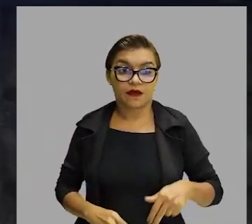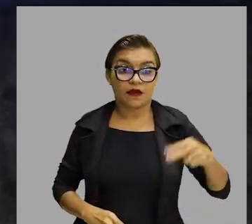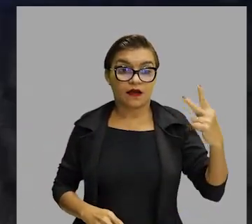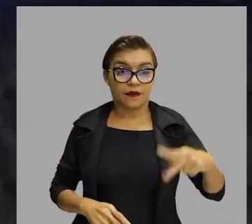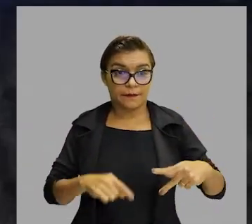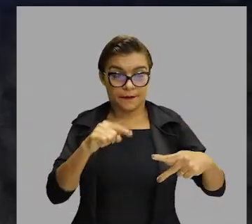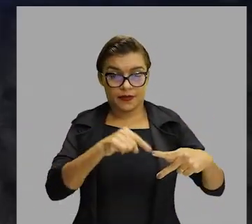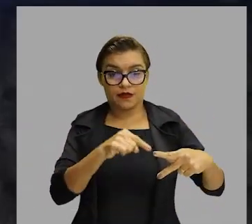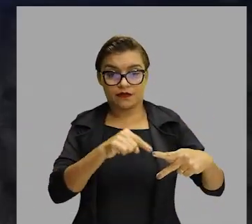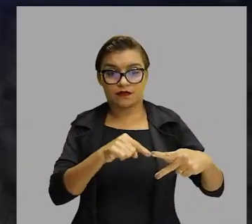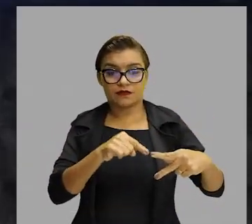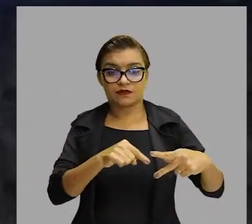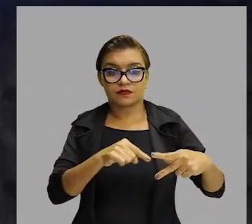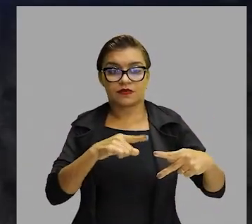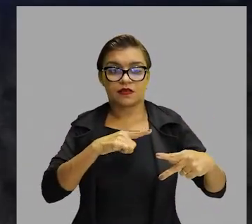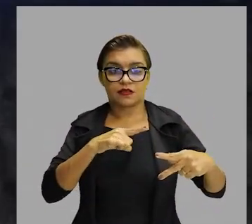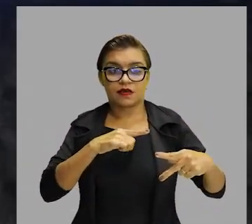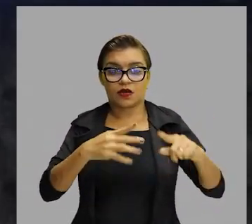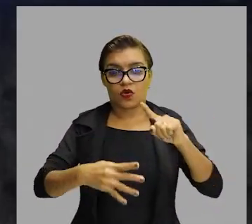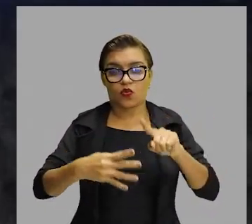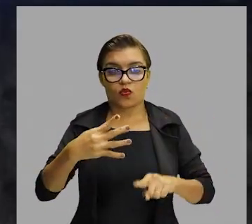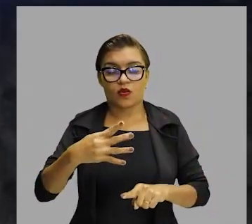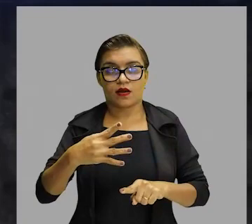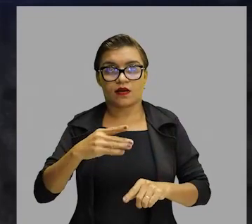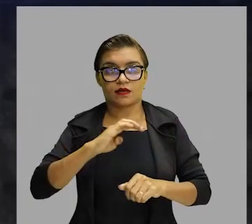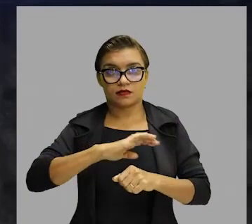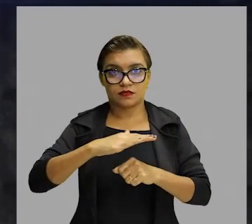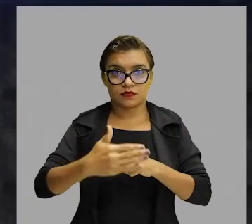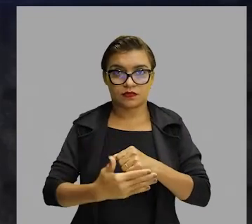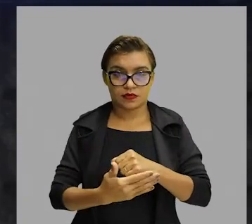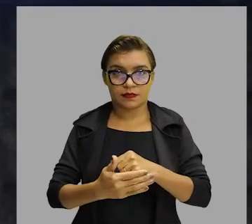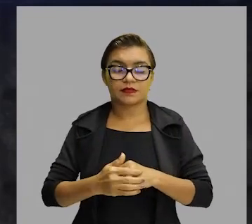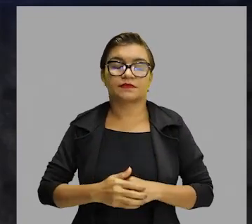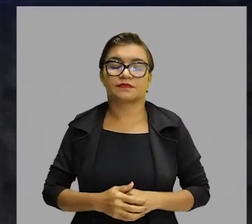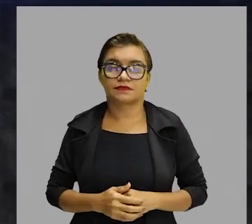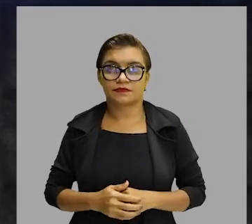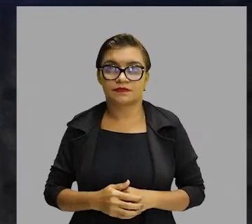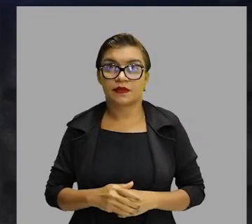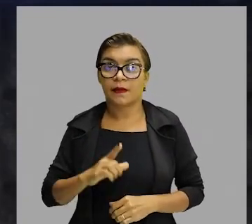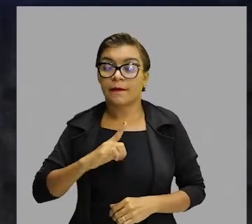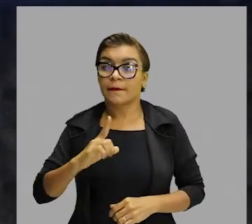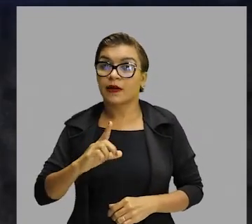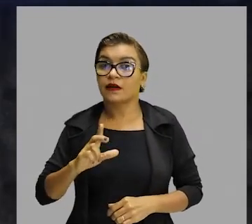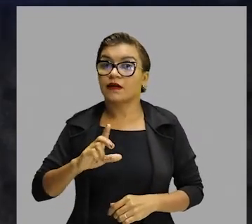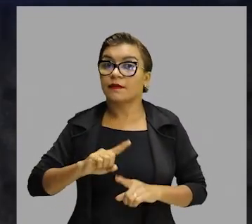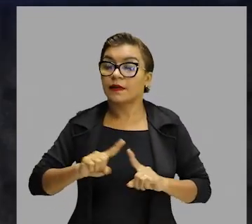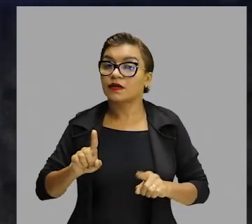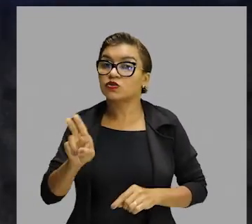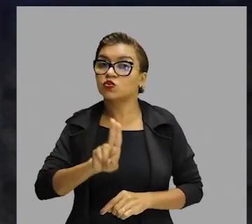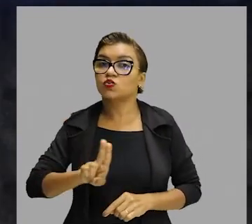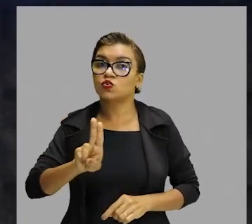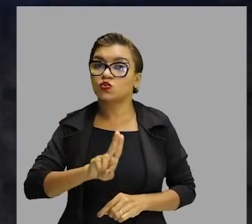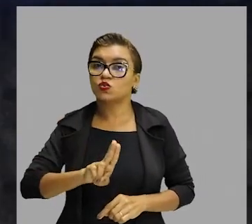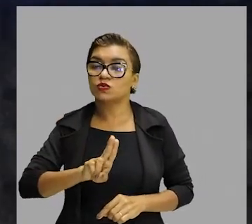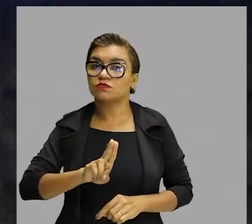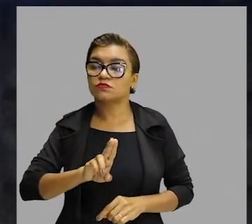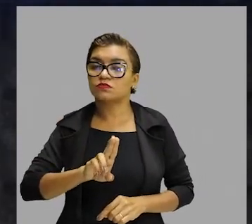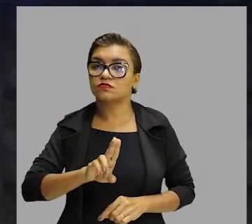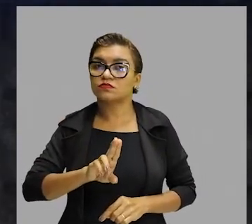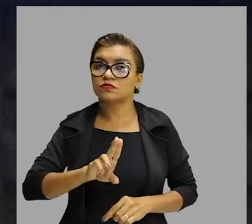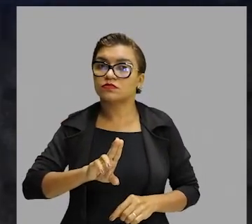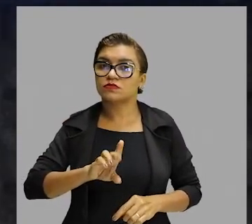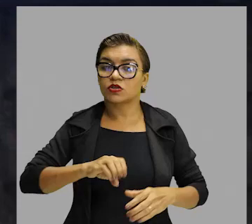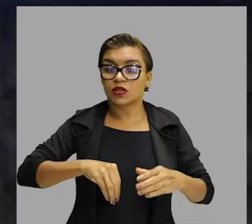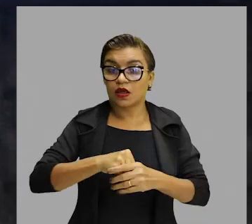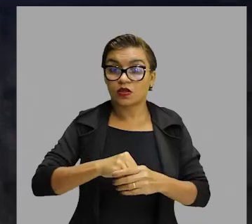de 4, certinho, mas eu coloco agora, por exemplo, um que só tem apenas 3. Então vai